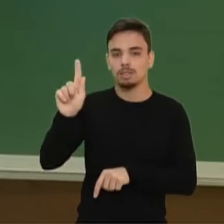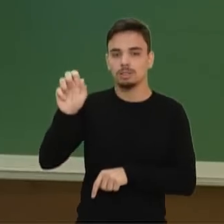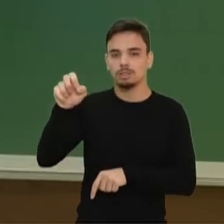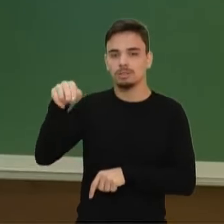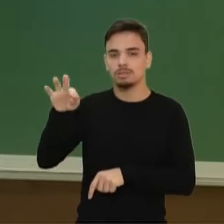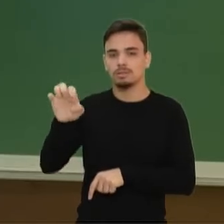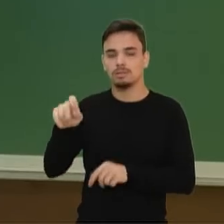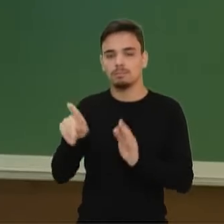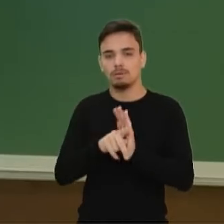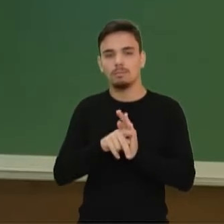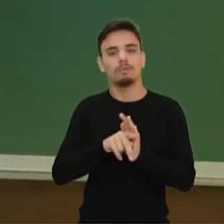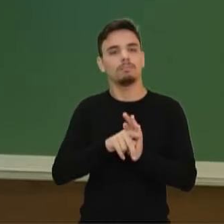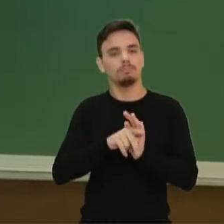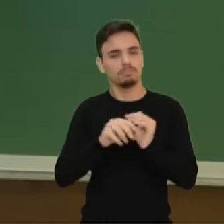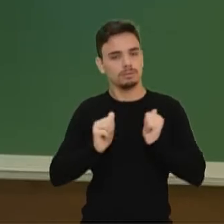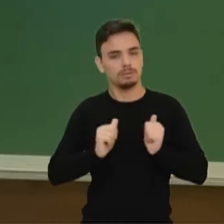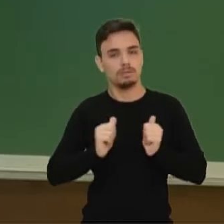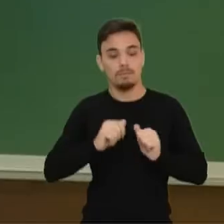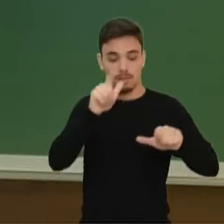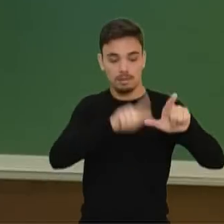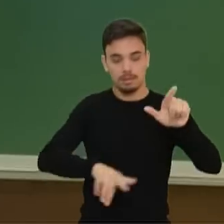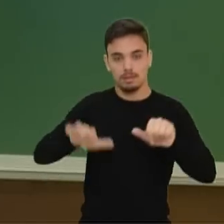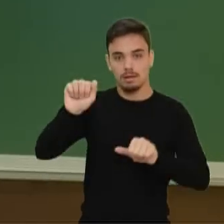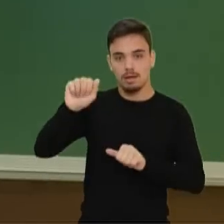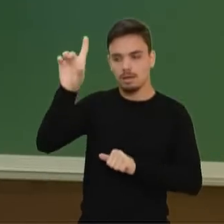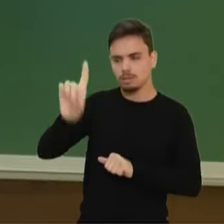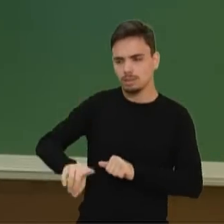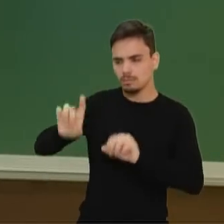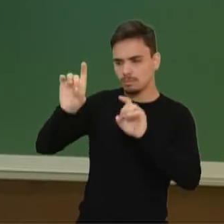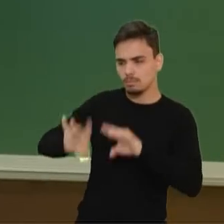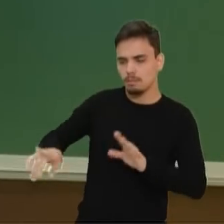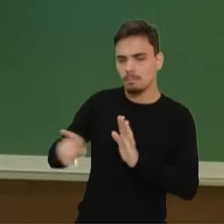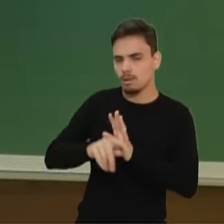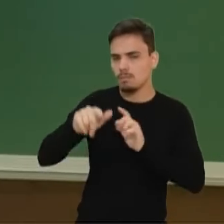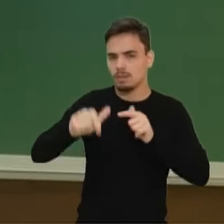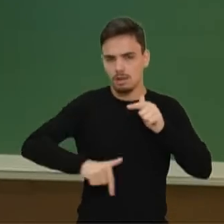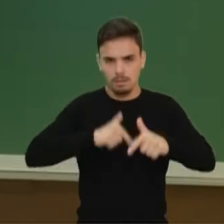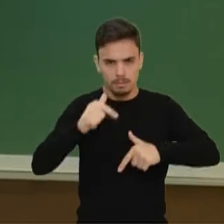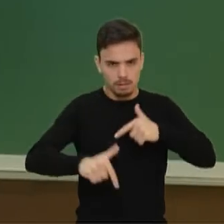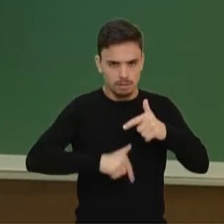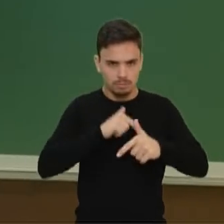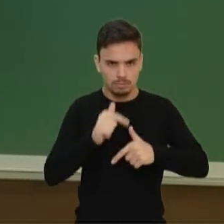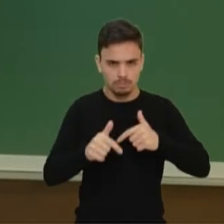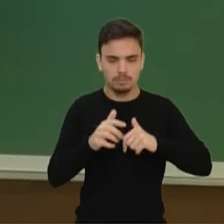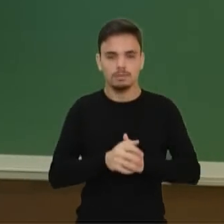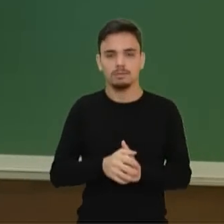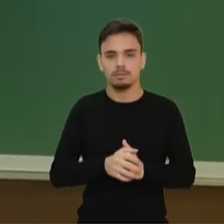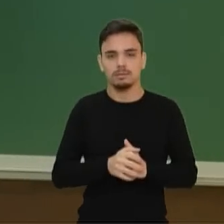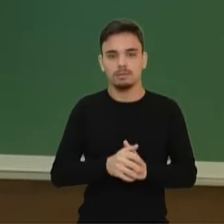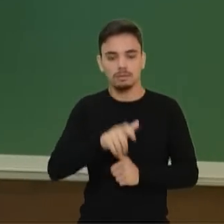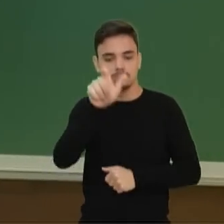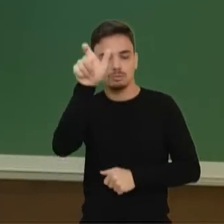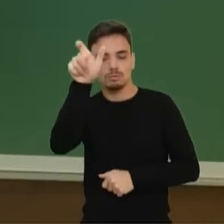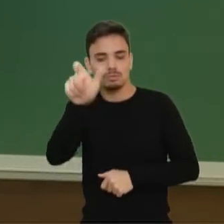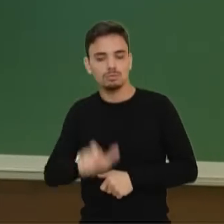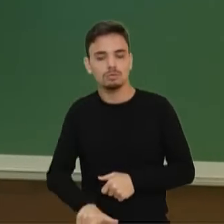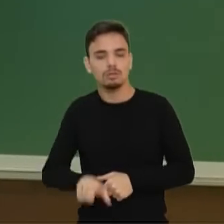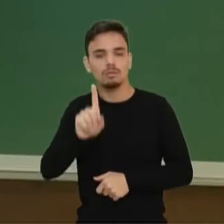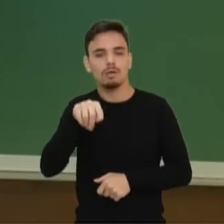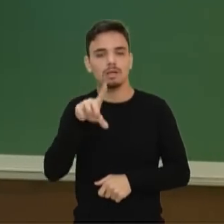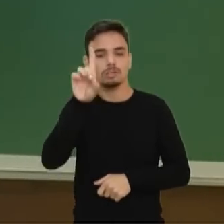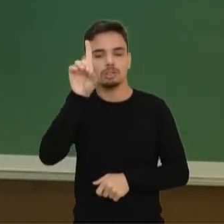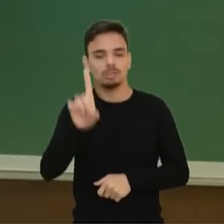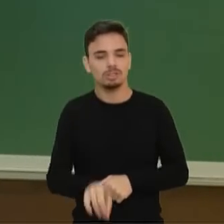passiva. A. Os direitos foram reivindicados pelos trabalhadores. Sujeito, os